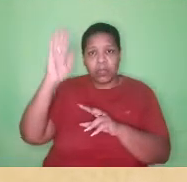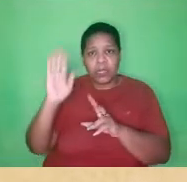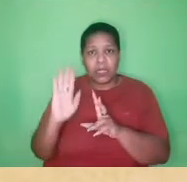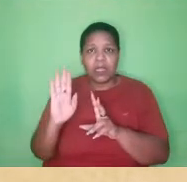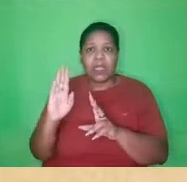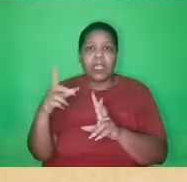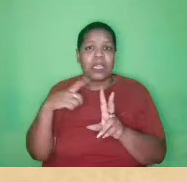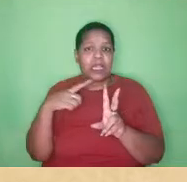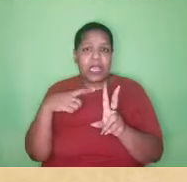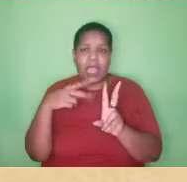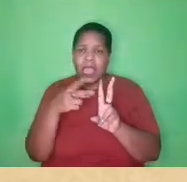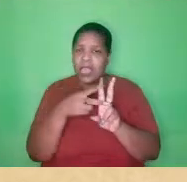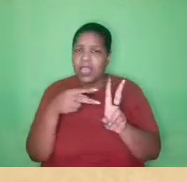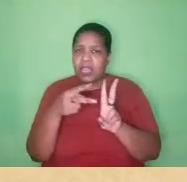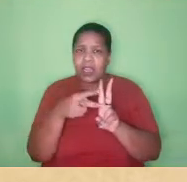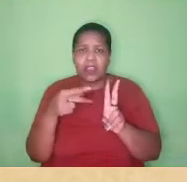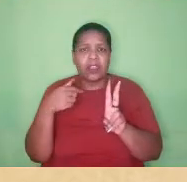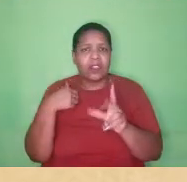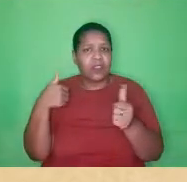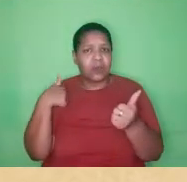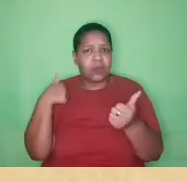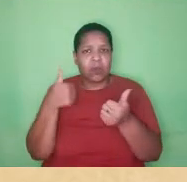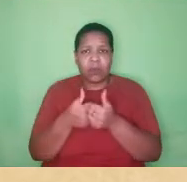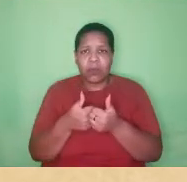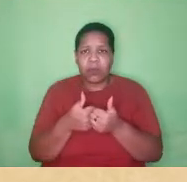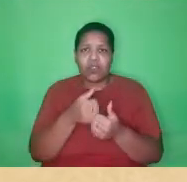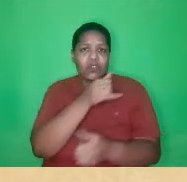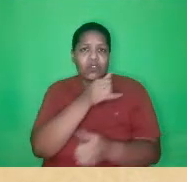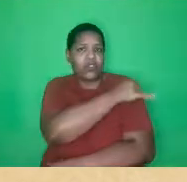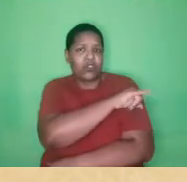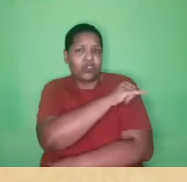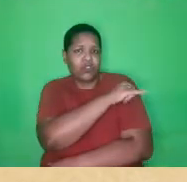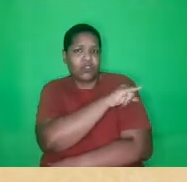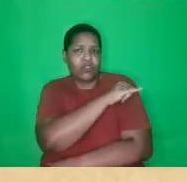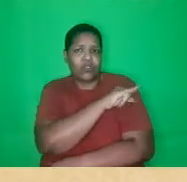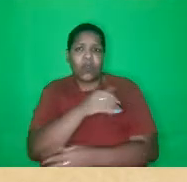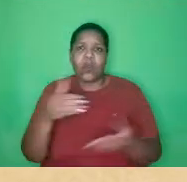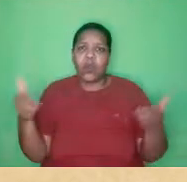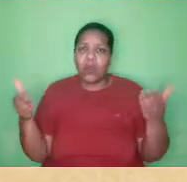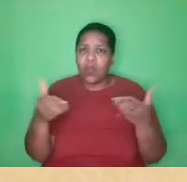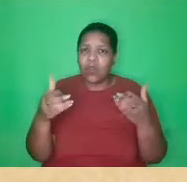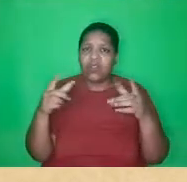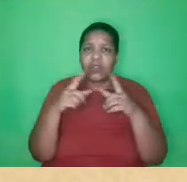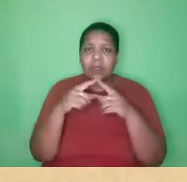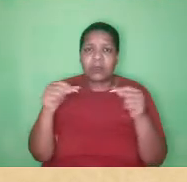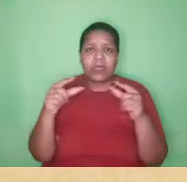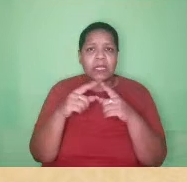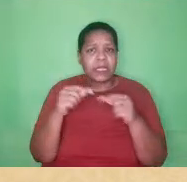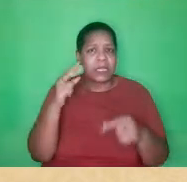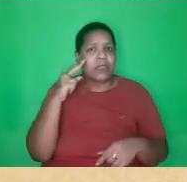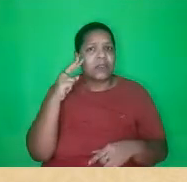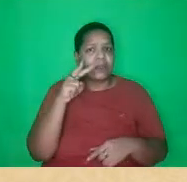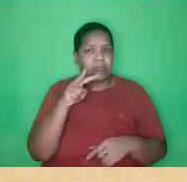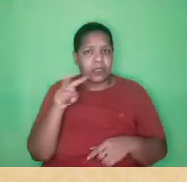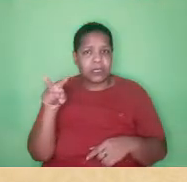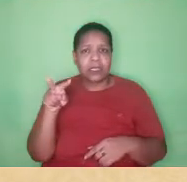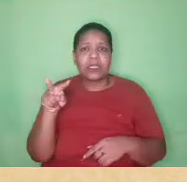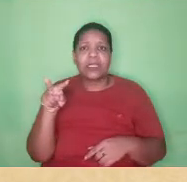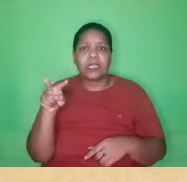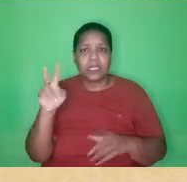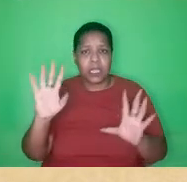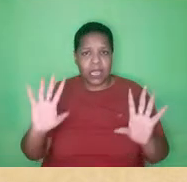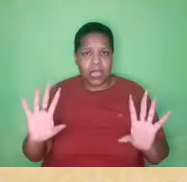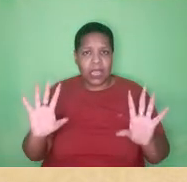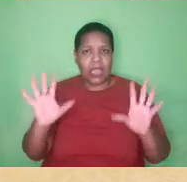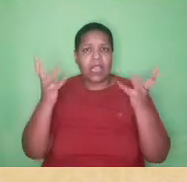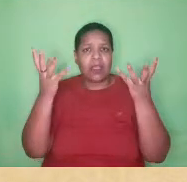aldeados na proximidade do Rio de Janeiro, onde é hoje Brasília, né? Vocês estão... É, o evento, até onde